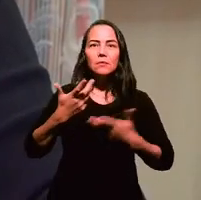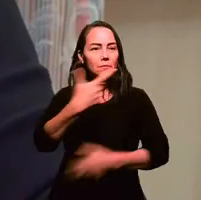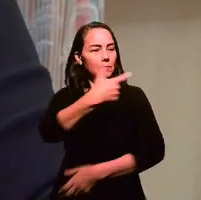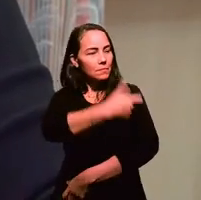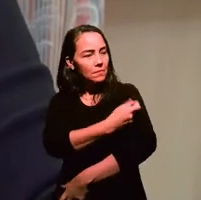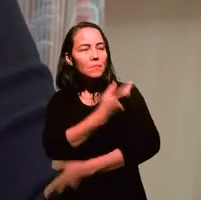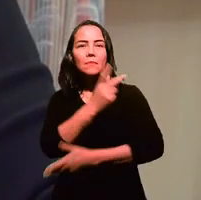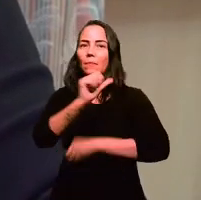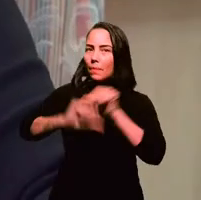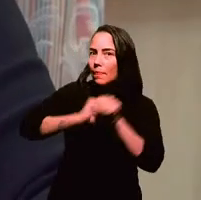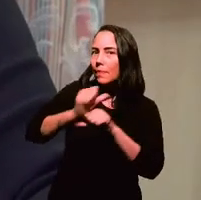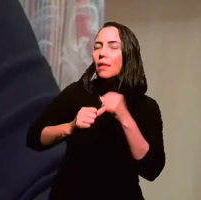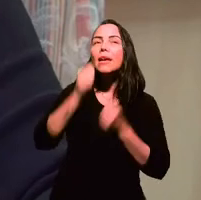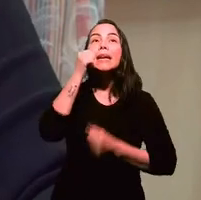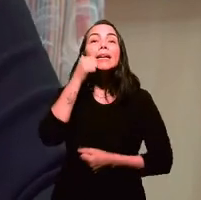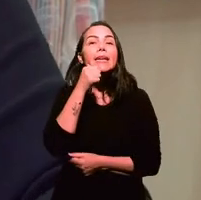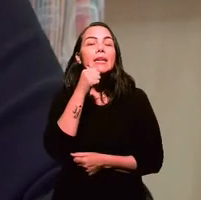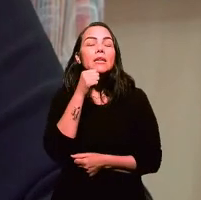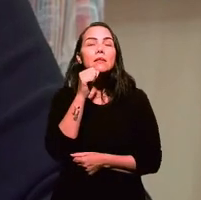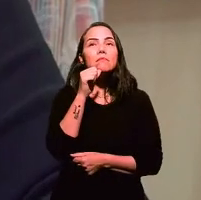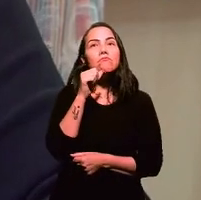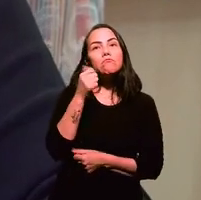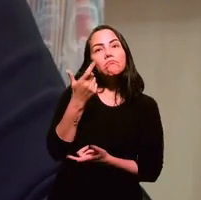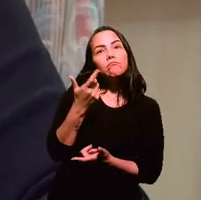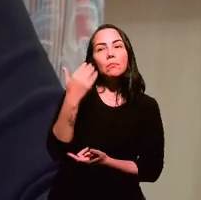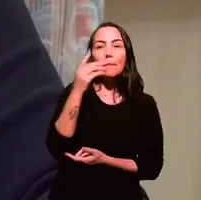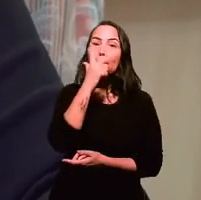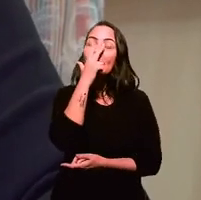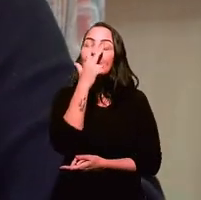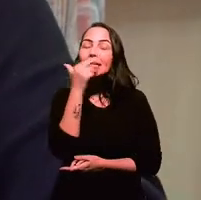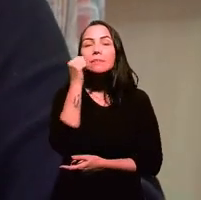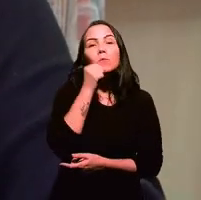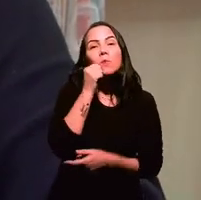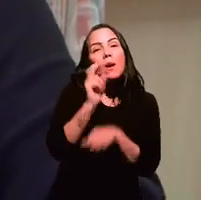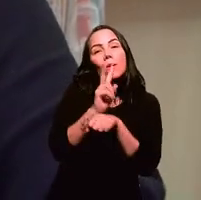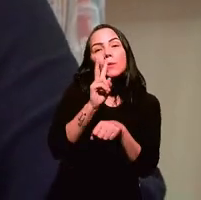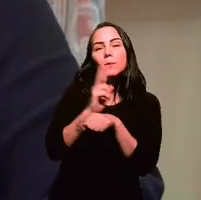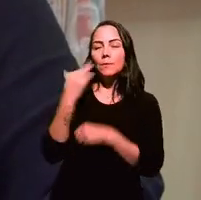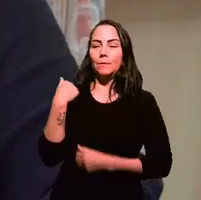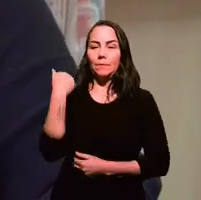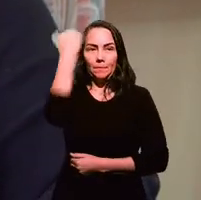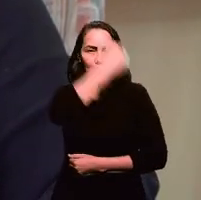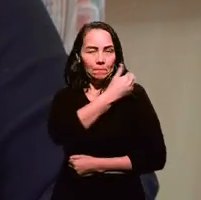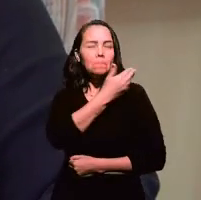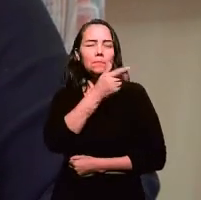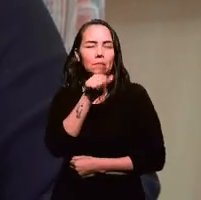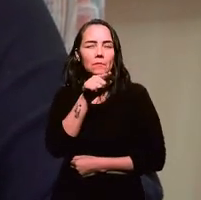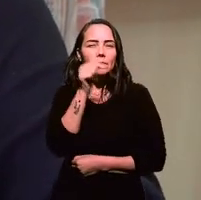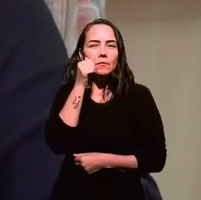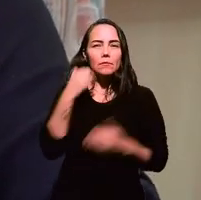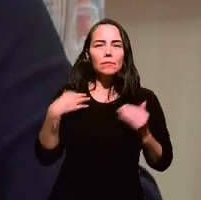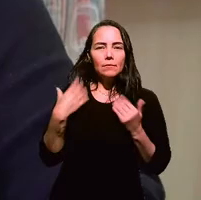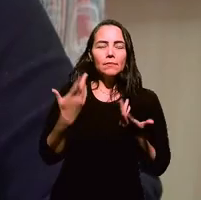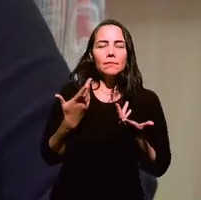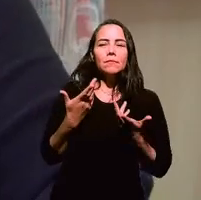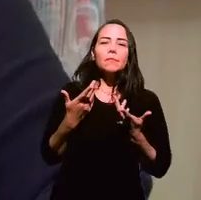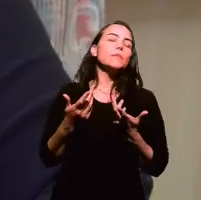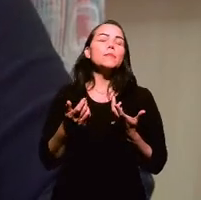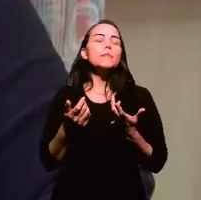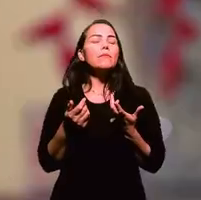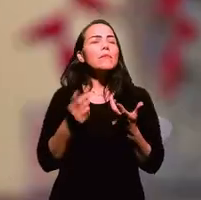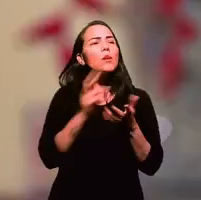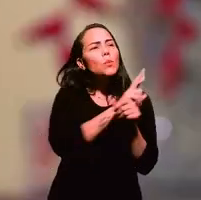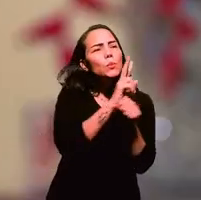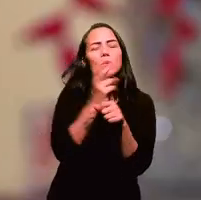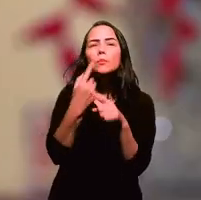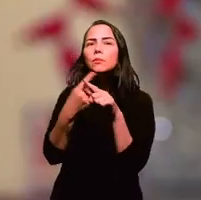irmãs é que mantinham esse hospital. Era praticamente uma casa. Tanto que o café da manhã era comum para quem queria, porque unia